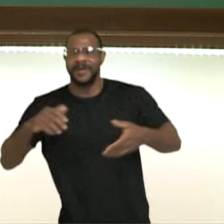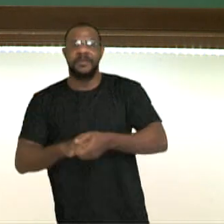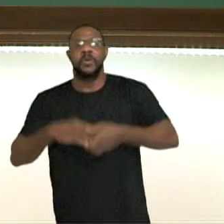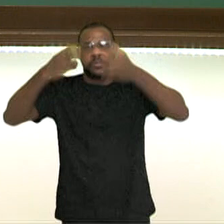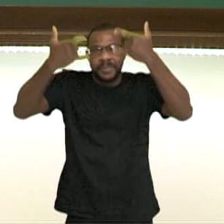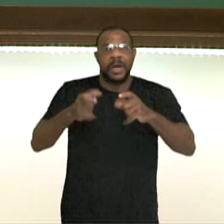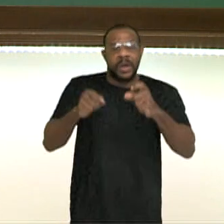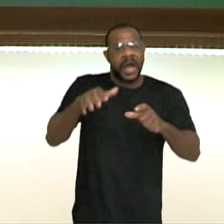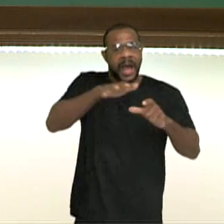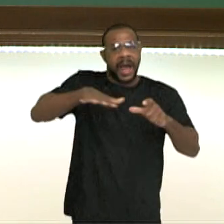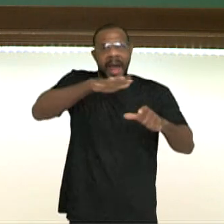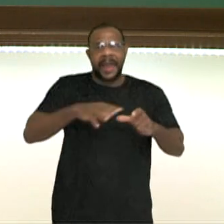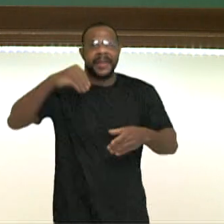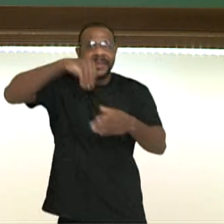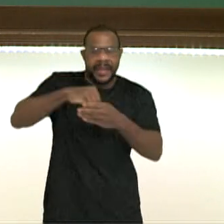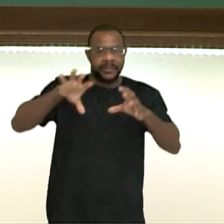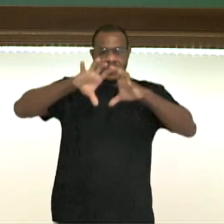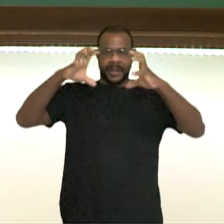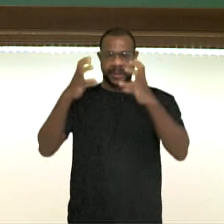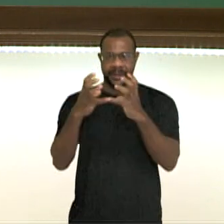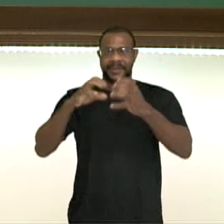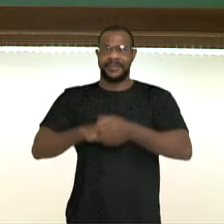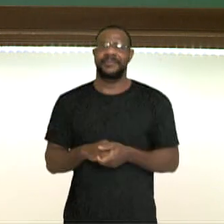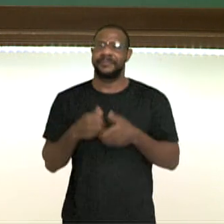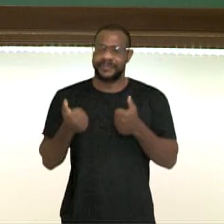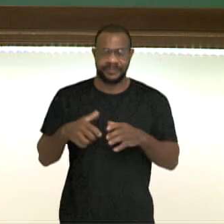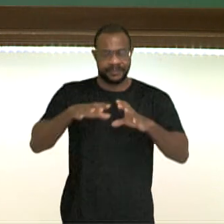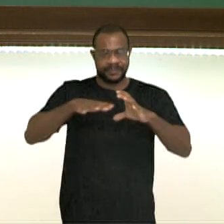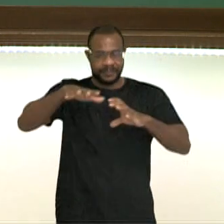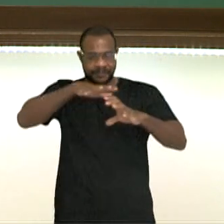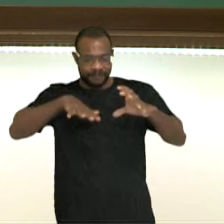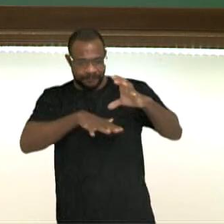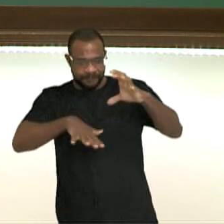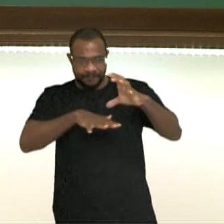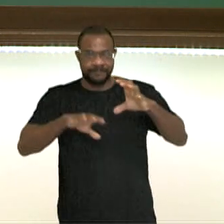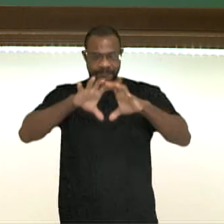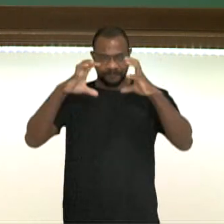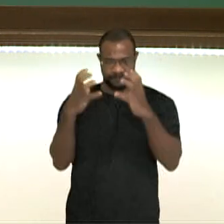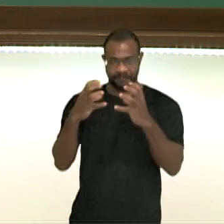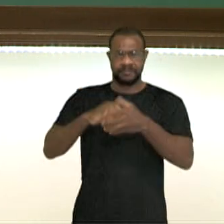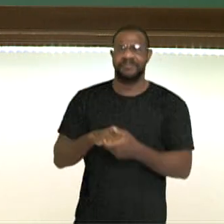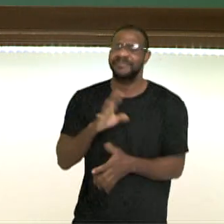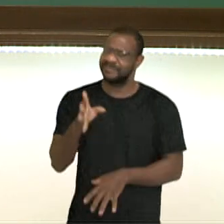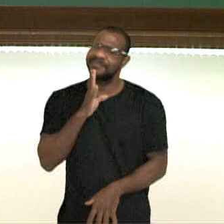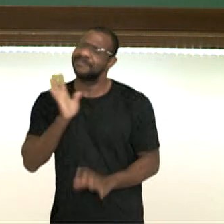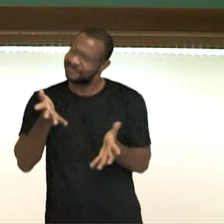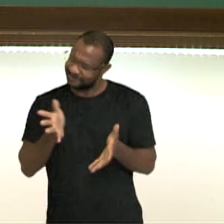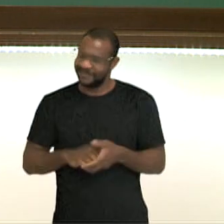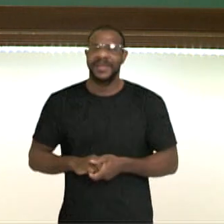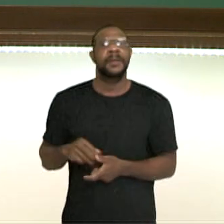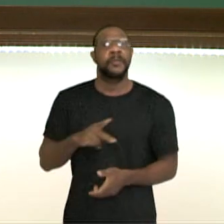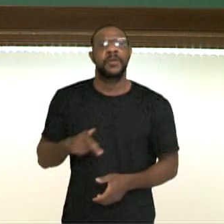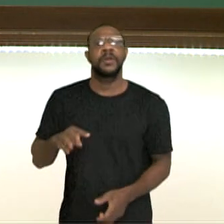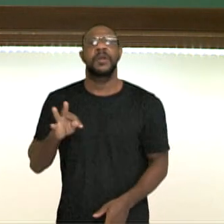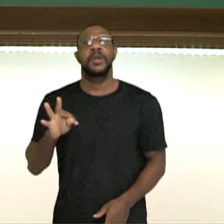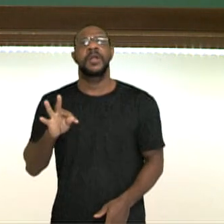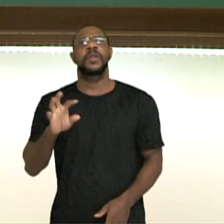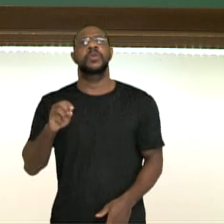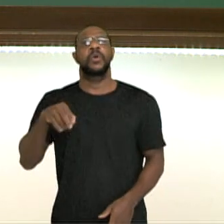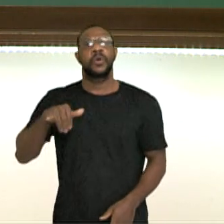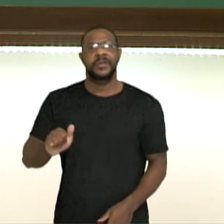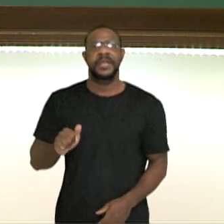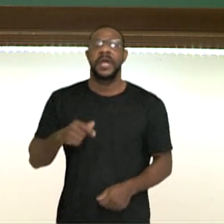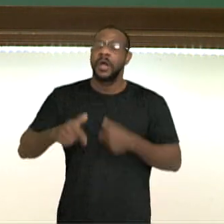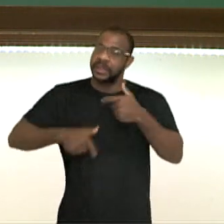as áreas que envolvem a esfera, as superfícies que envolvem a esfera. Já me conhece, sou o professor Tony, trabalho aqui no Colégio Estadual do